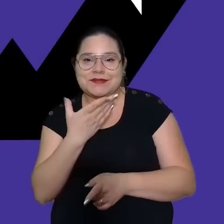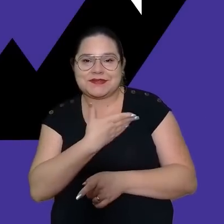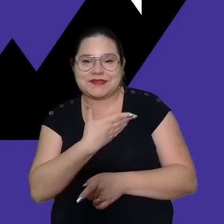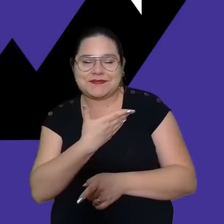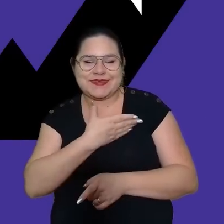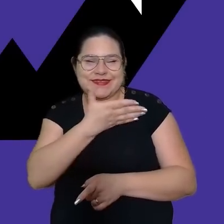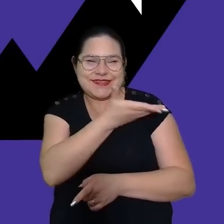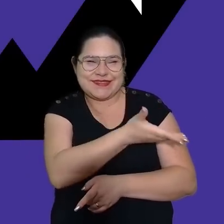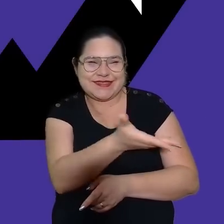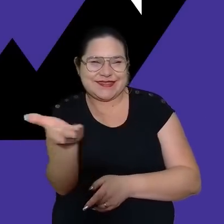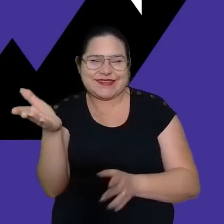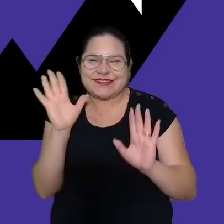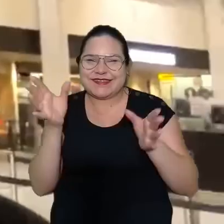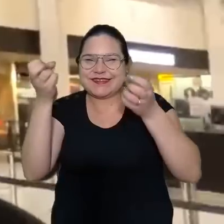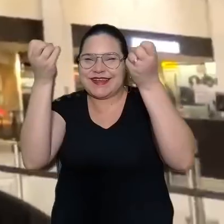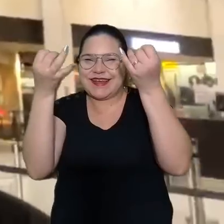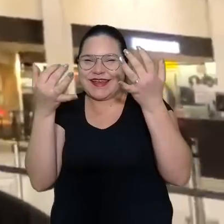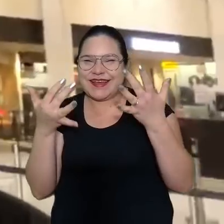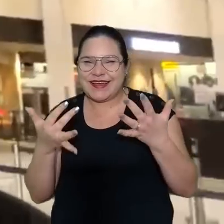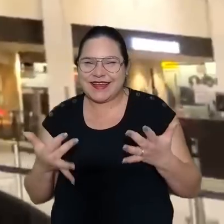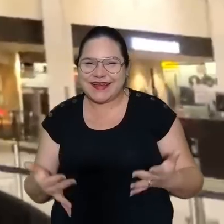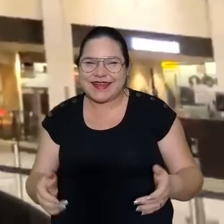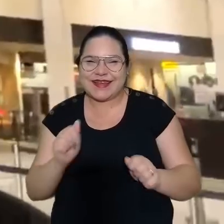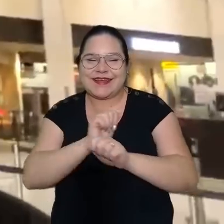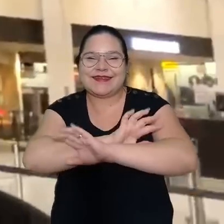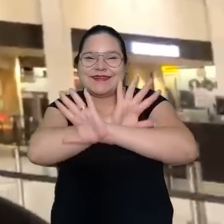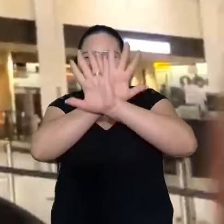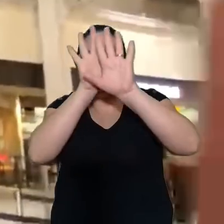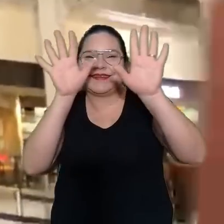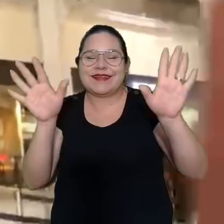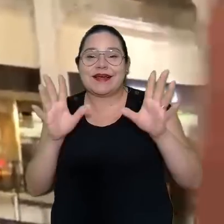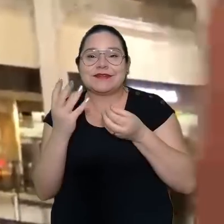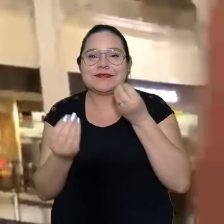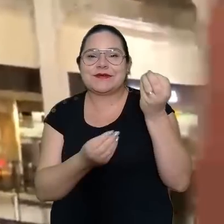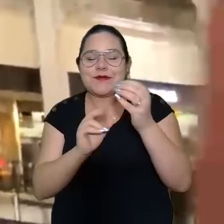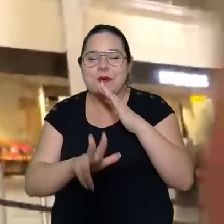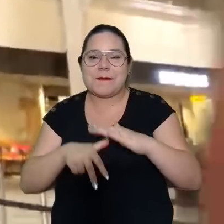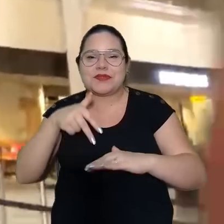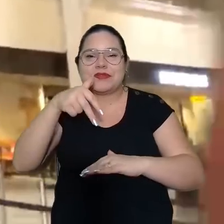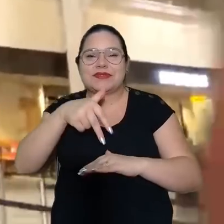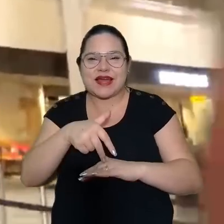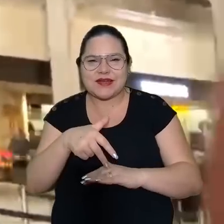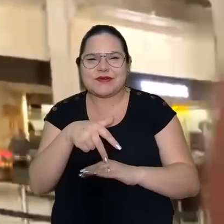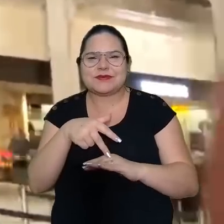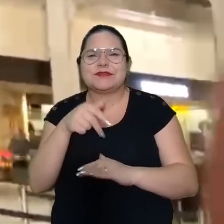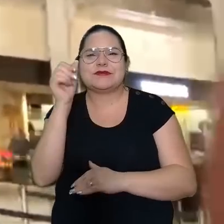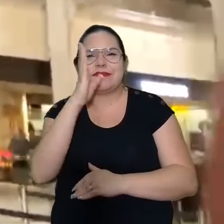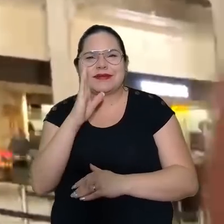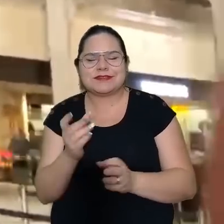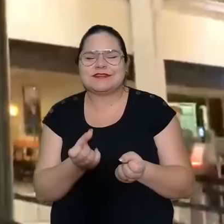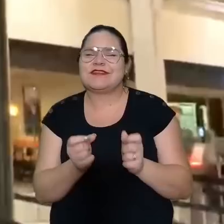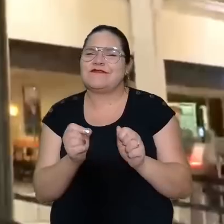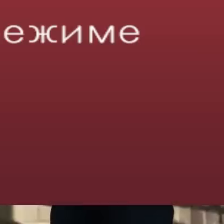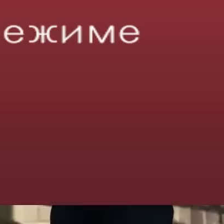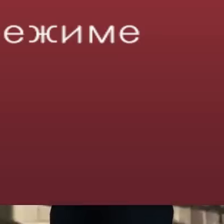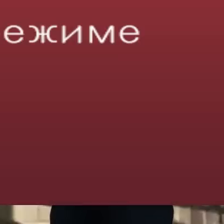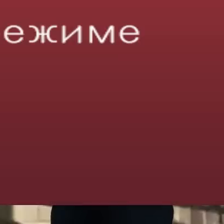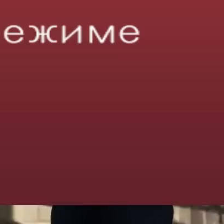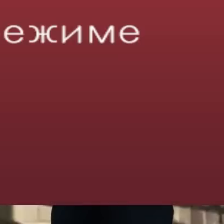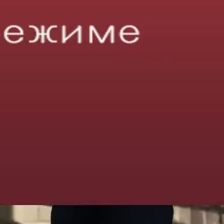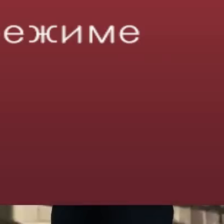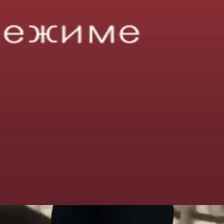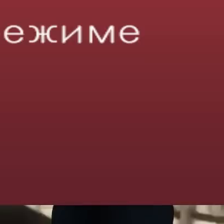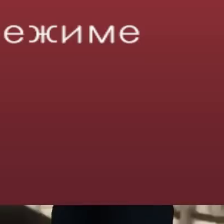deram é o protagonismo do Brasil na produção de alimentos e na agricultura e no agronegócio,